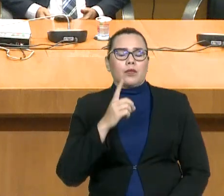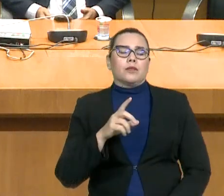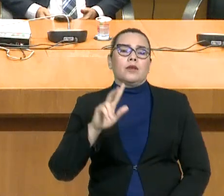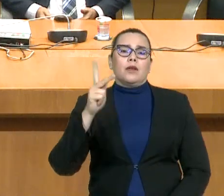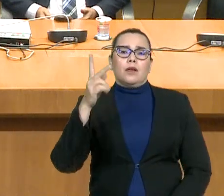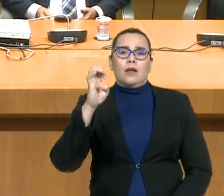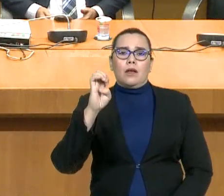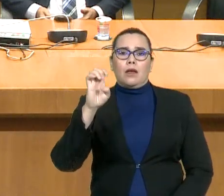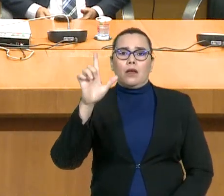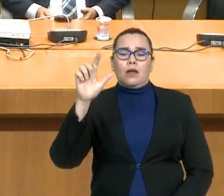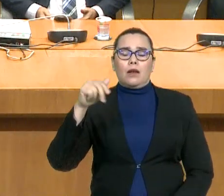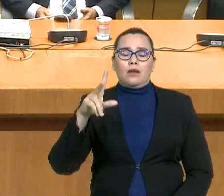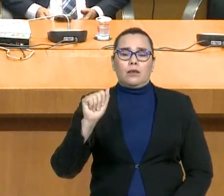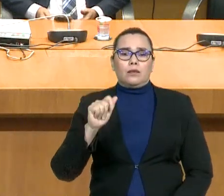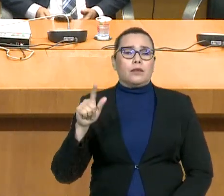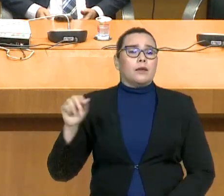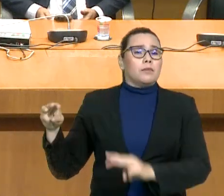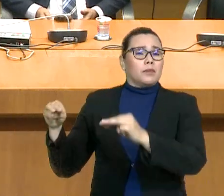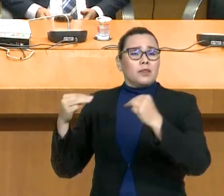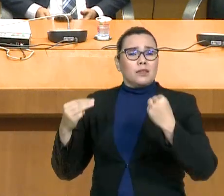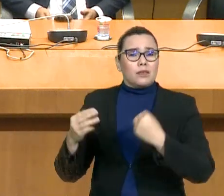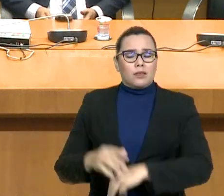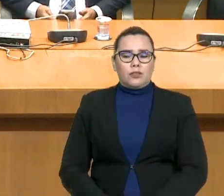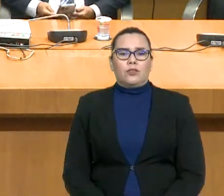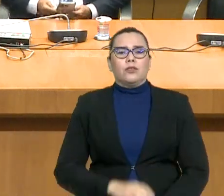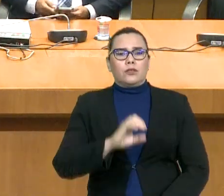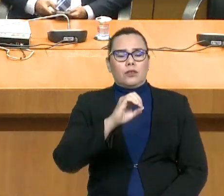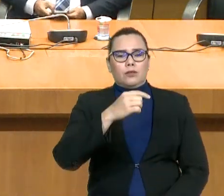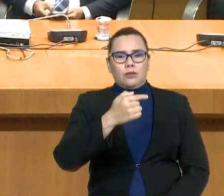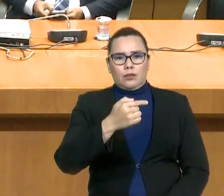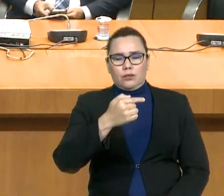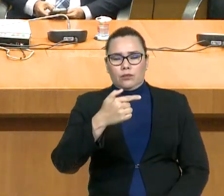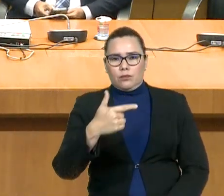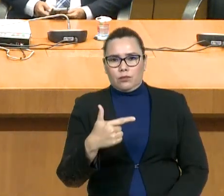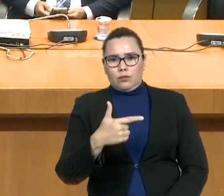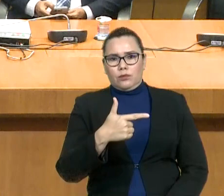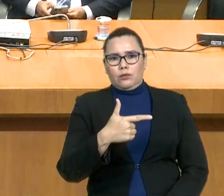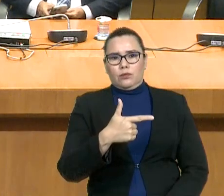Alibe, encaminhado pela mensagem governamental número